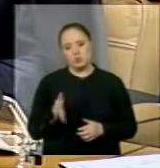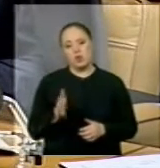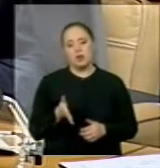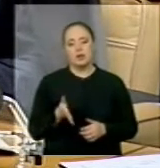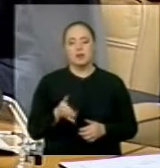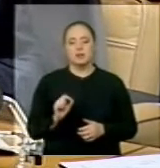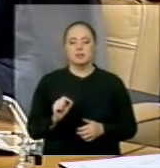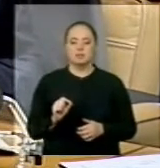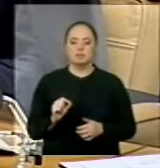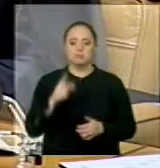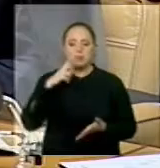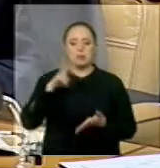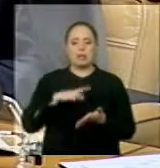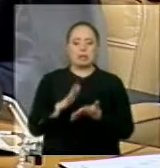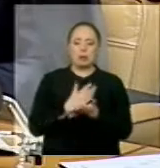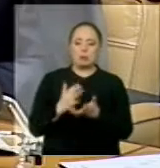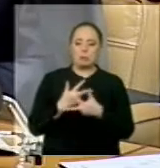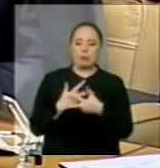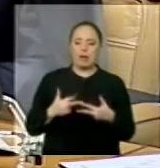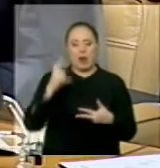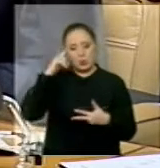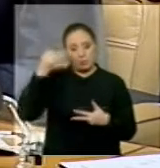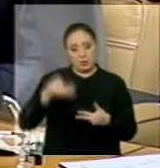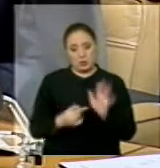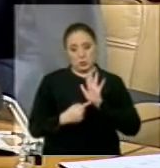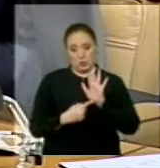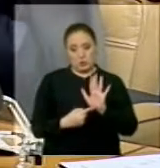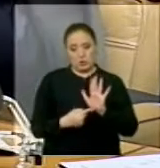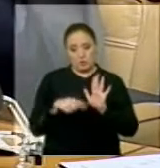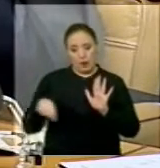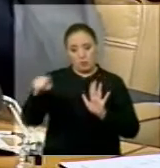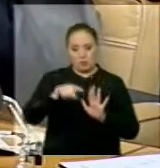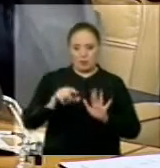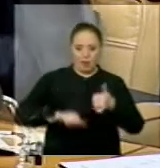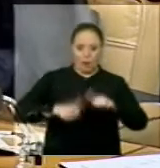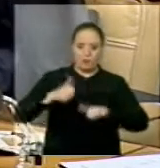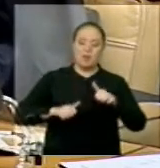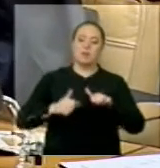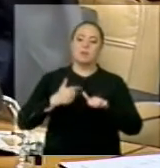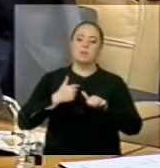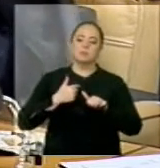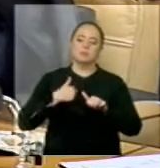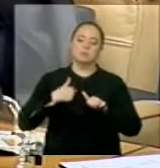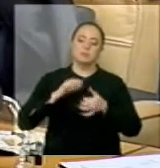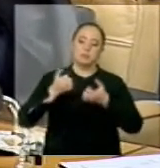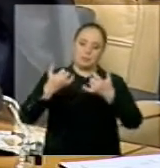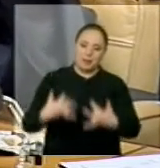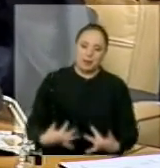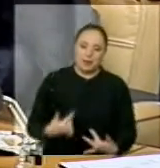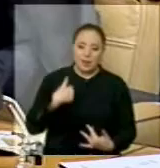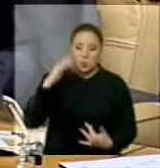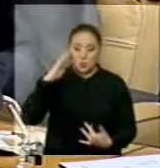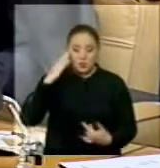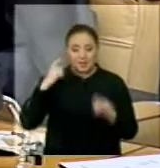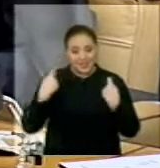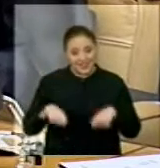adiantando em alguma medida a compreensão que trarei à apreciação do colegiado, e entendo pela necessidade